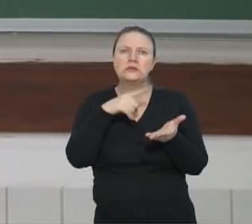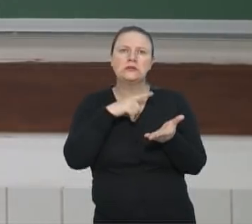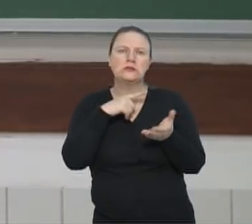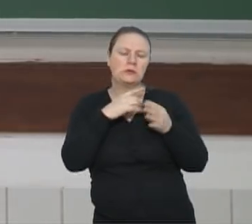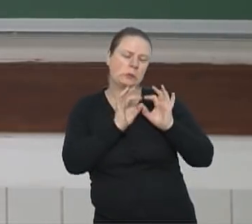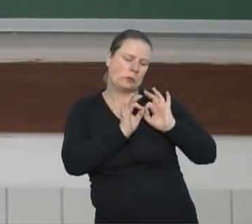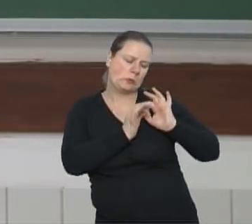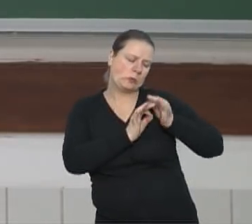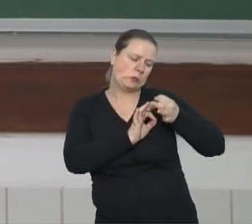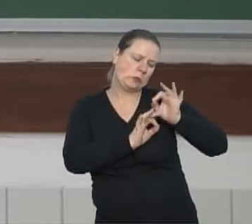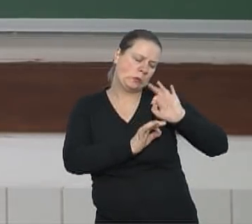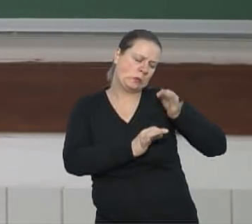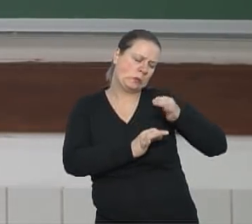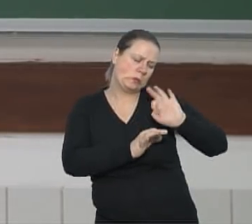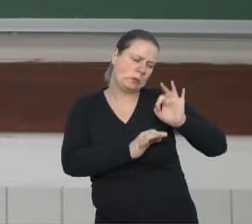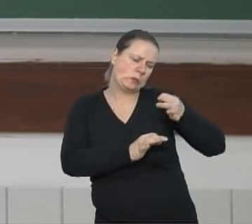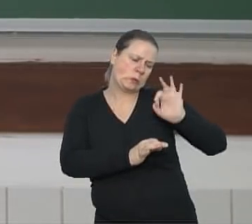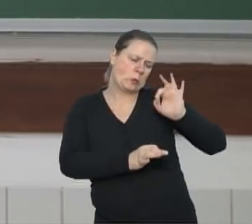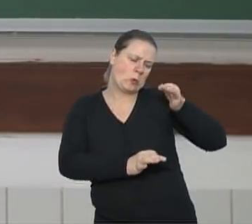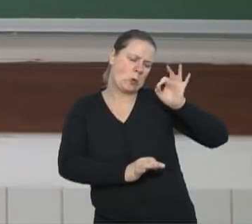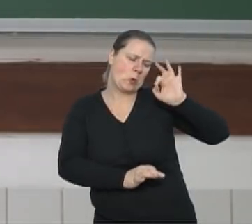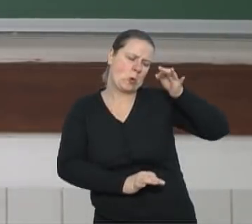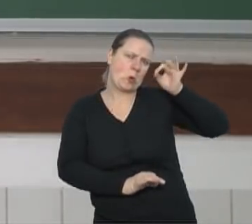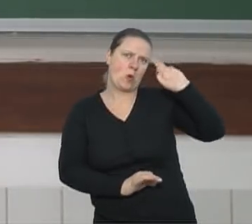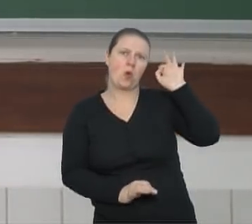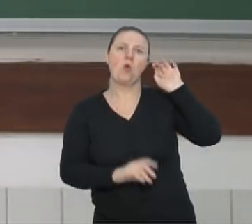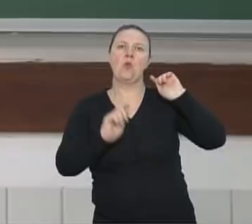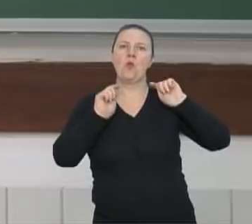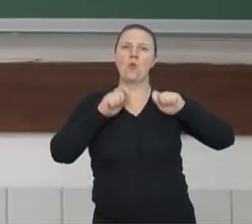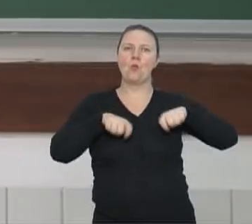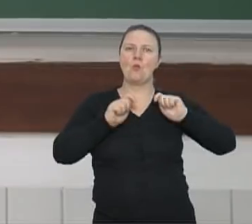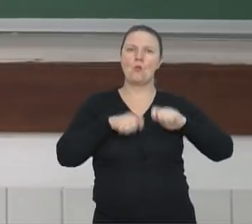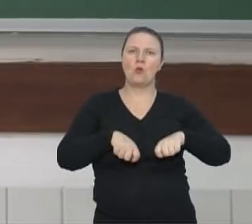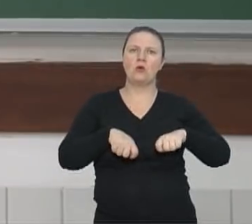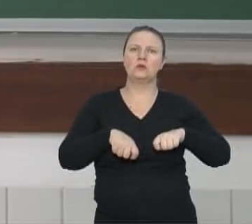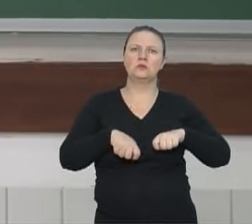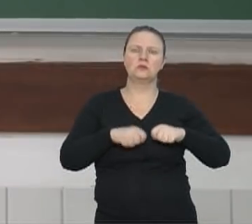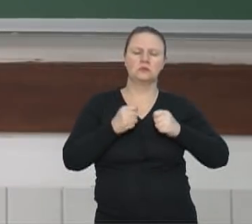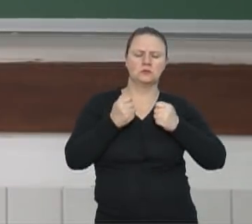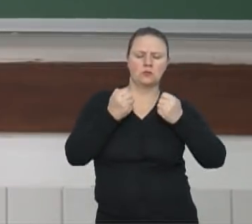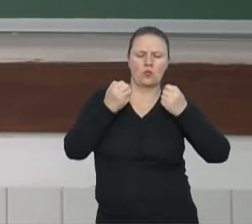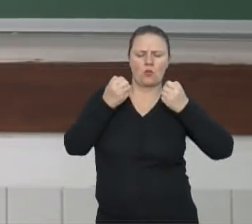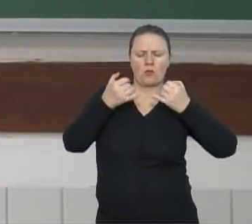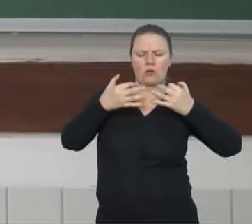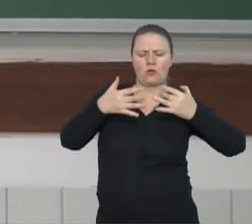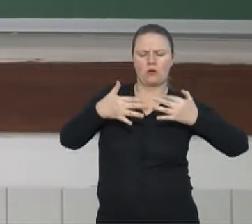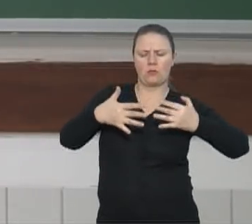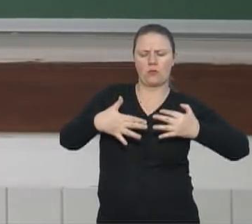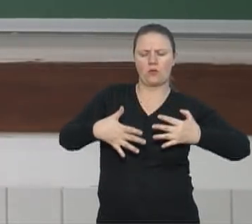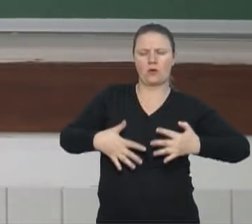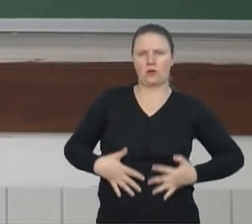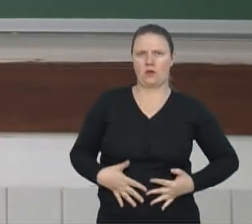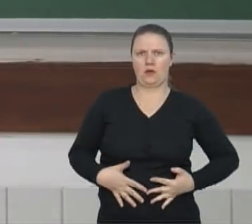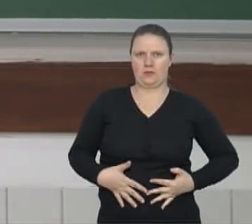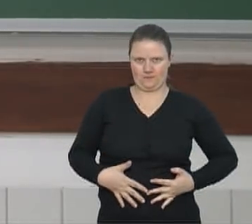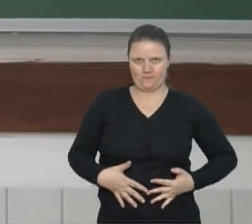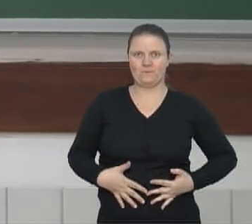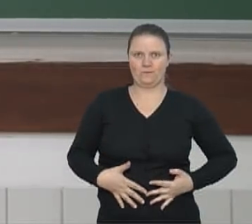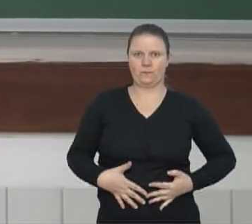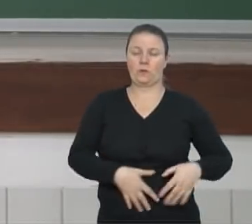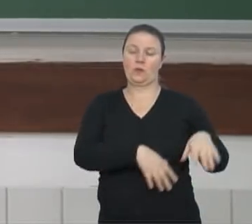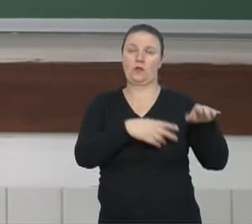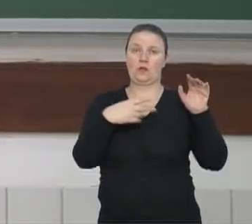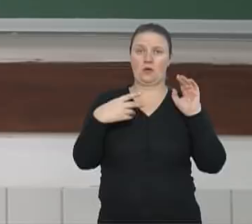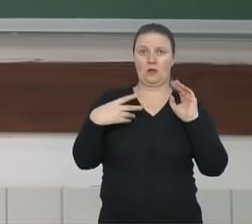certo? Eu posso explorar tudo que eu tenho para poder chegar ao meu determinador comum.